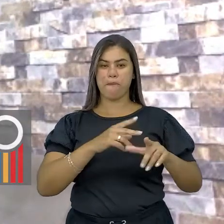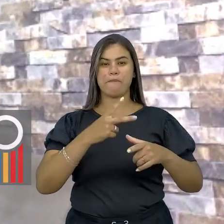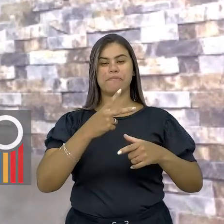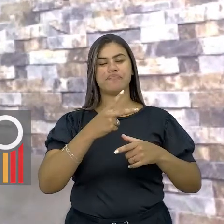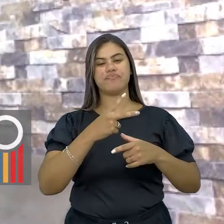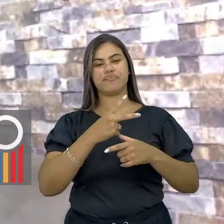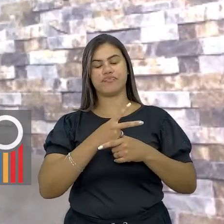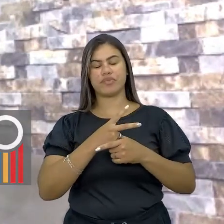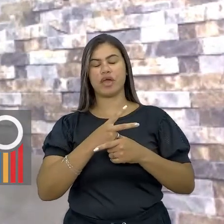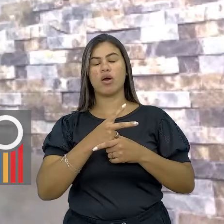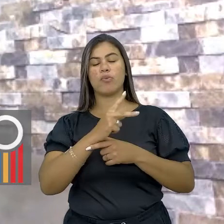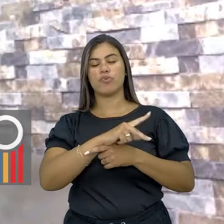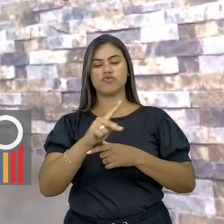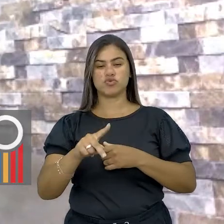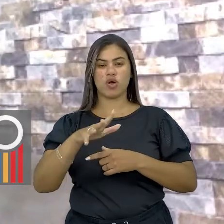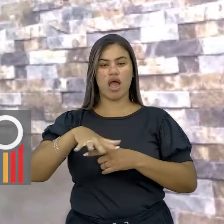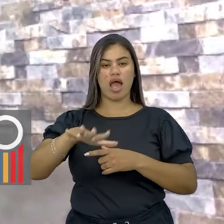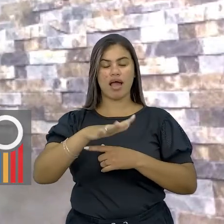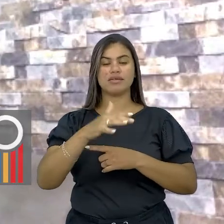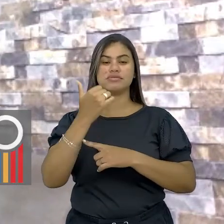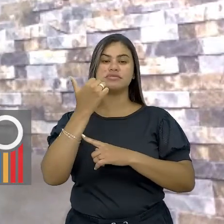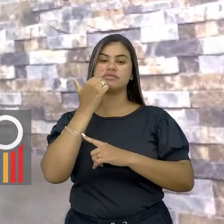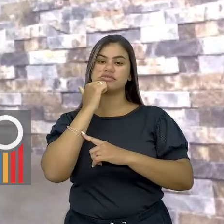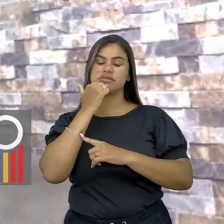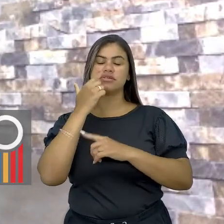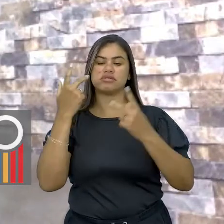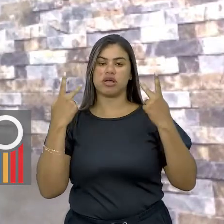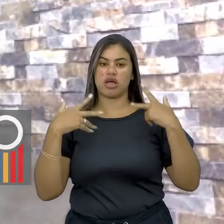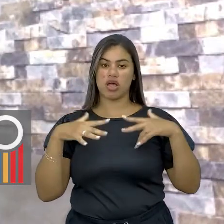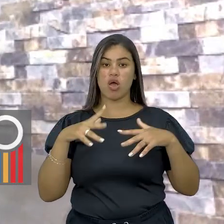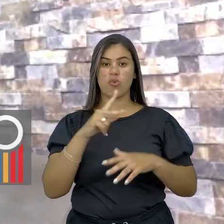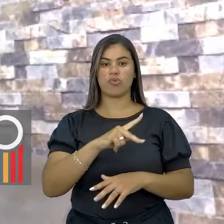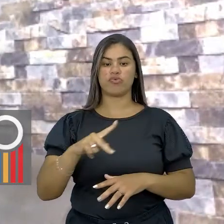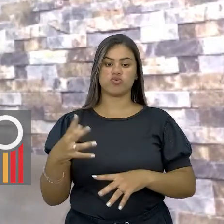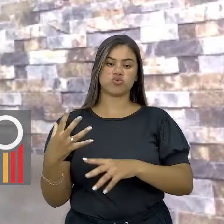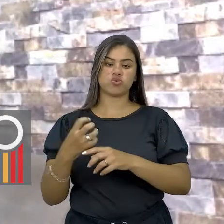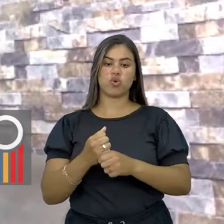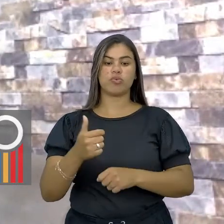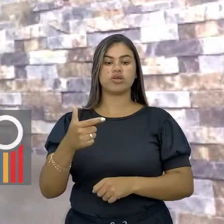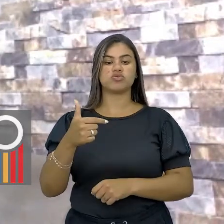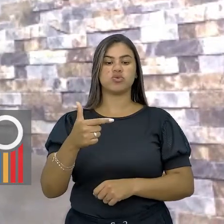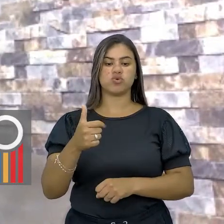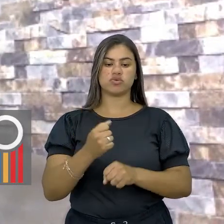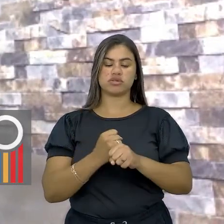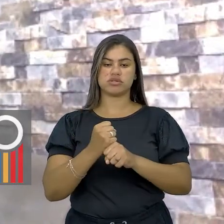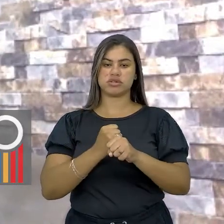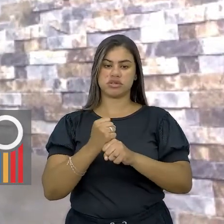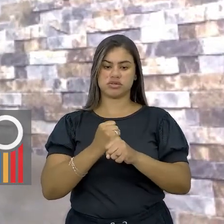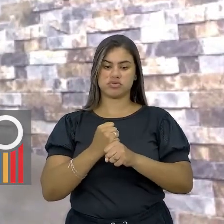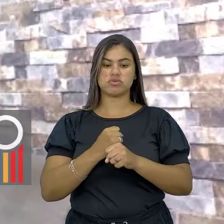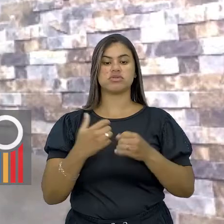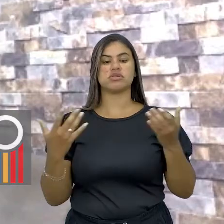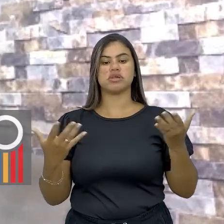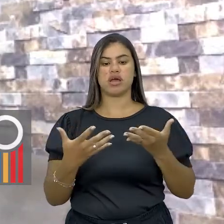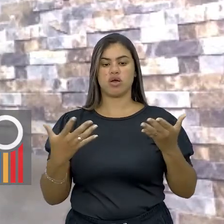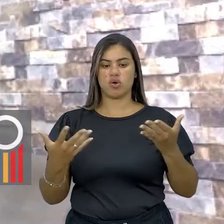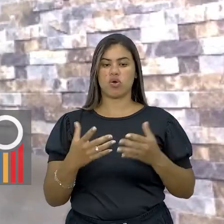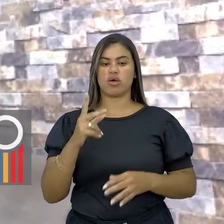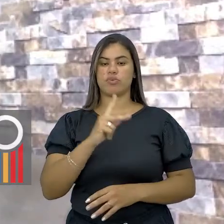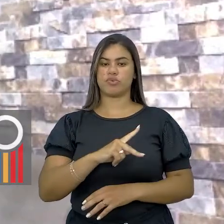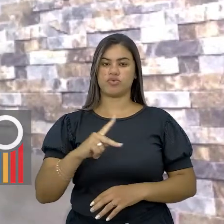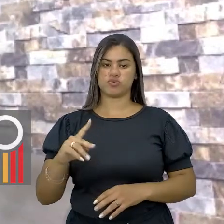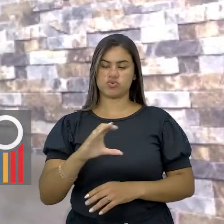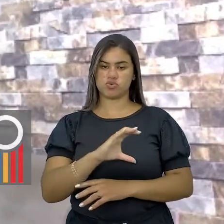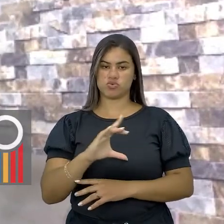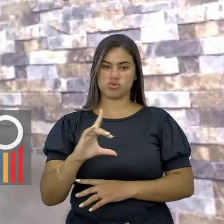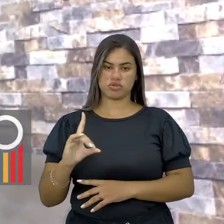da área de Ciências da Natureza, sou professor há 12 anos na rede e atualmente eu estou designado como professor coordenador do